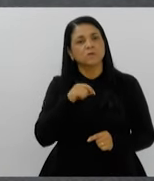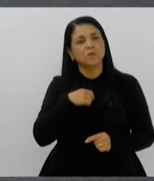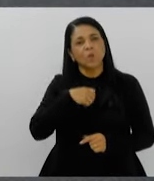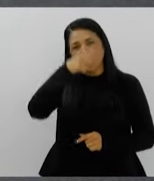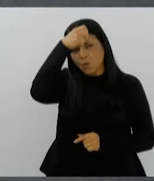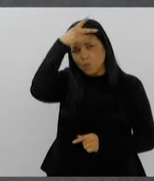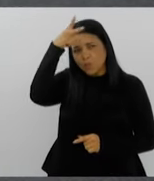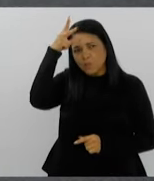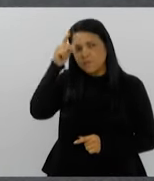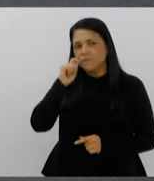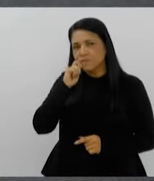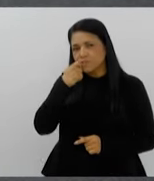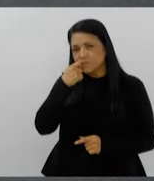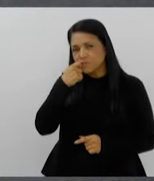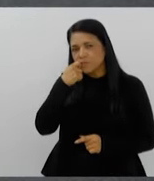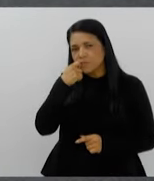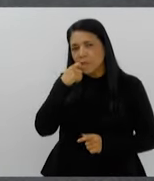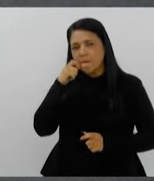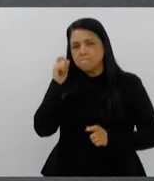o Eduardo Paes